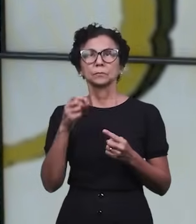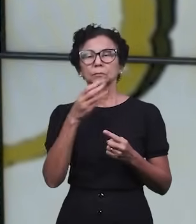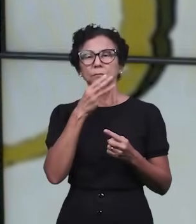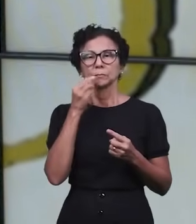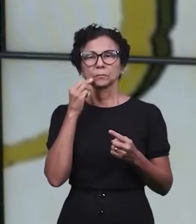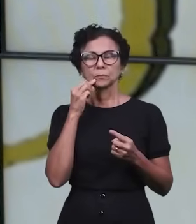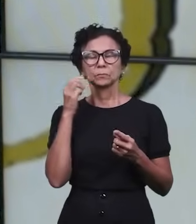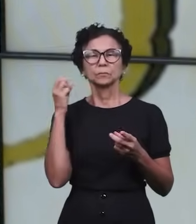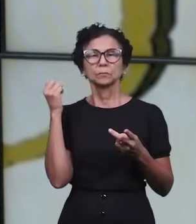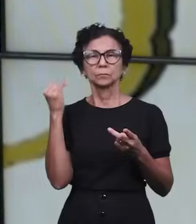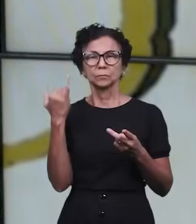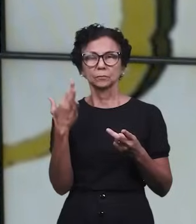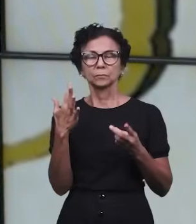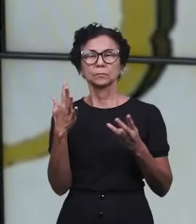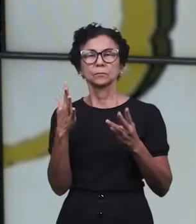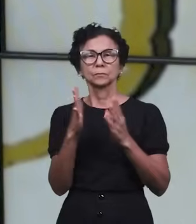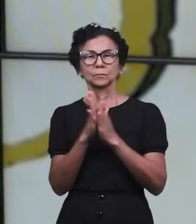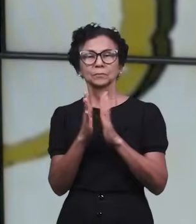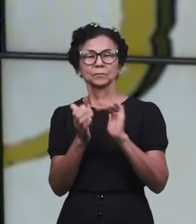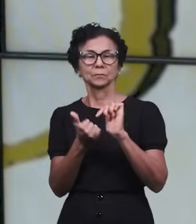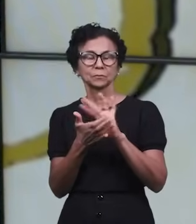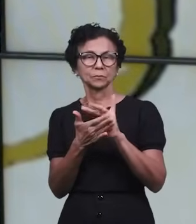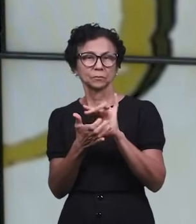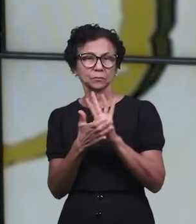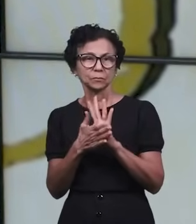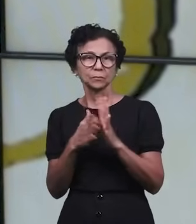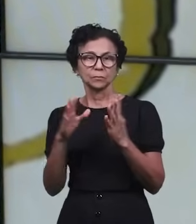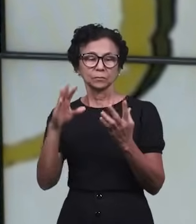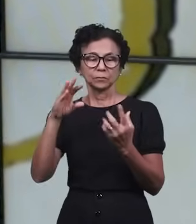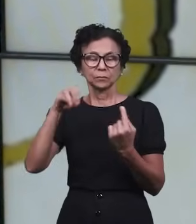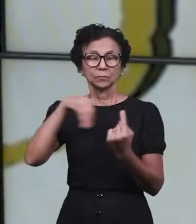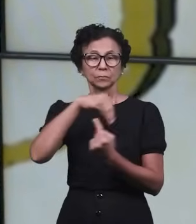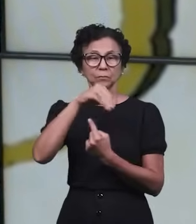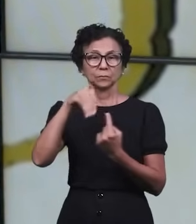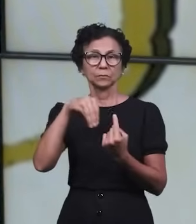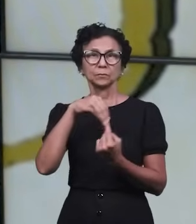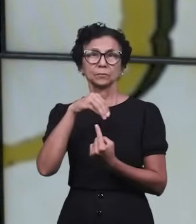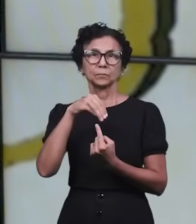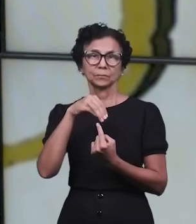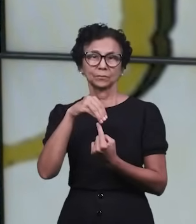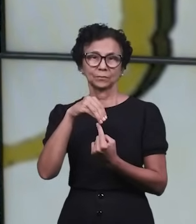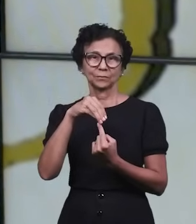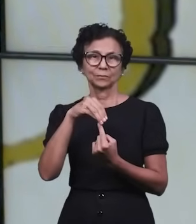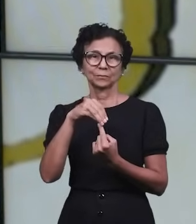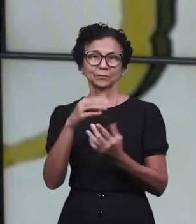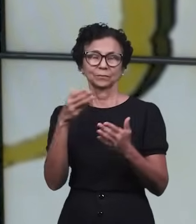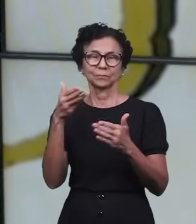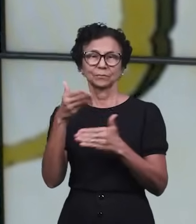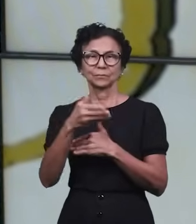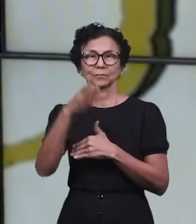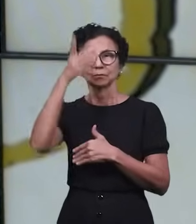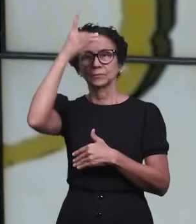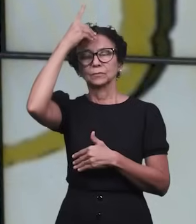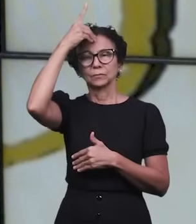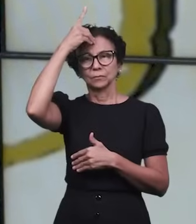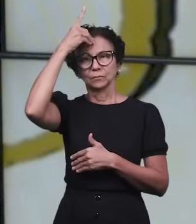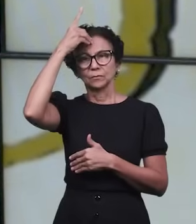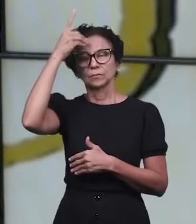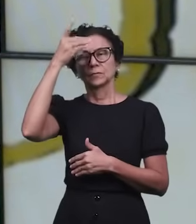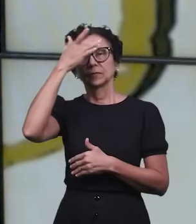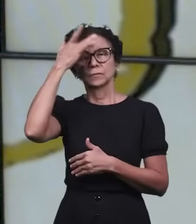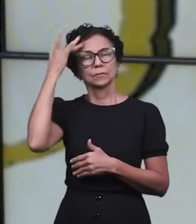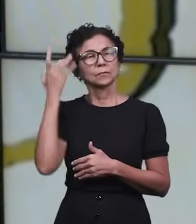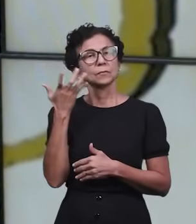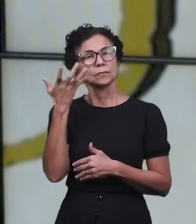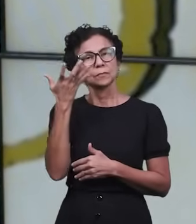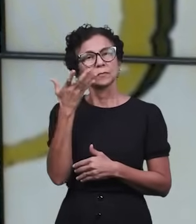jejum, madrugada, oração, louvor, são recursos que te dão acesso a essa graça. A pessoa que quer ser